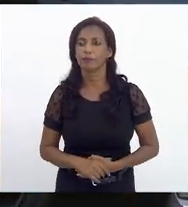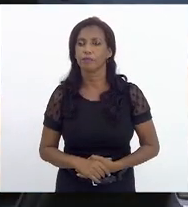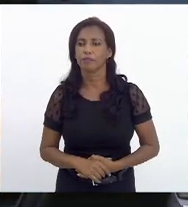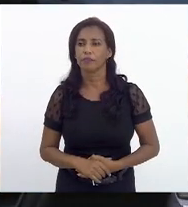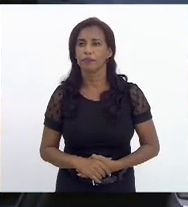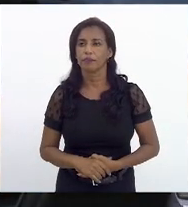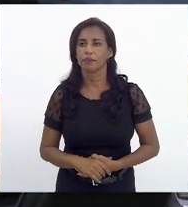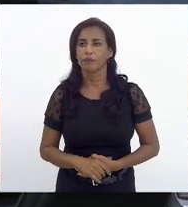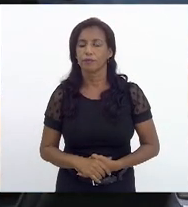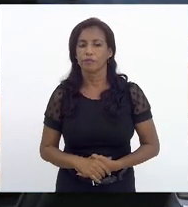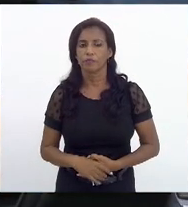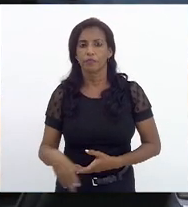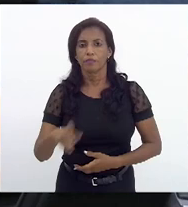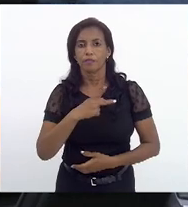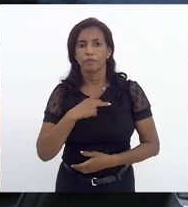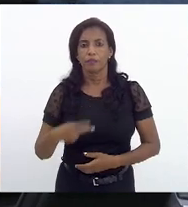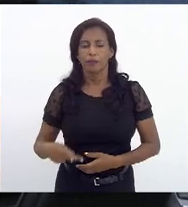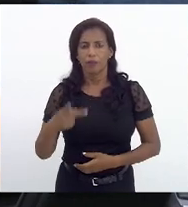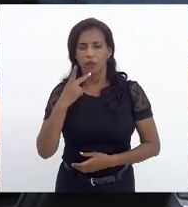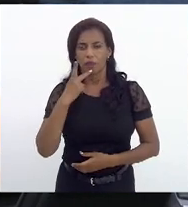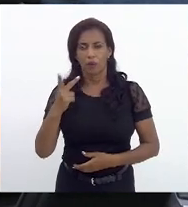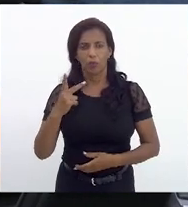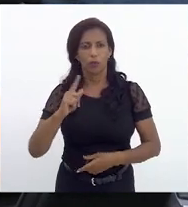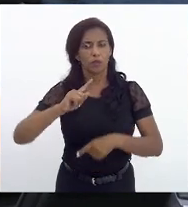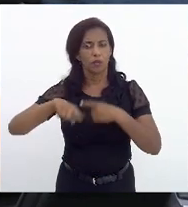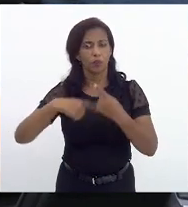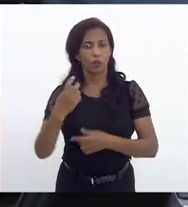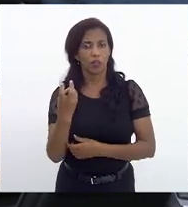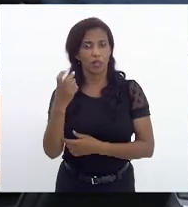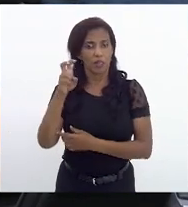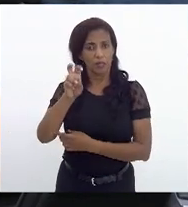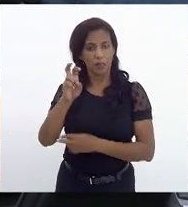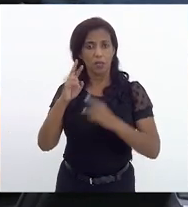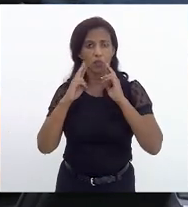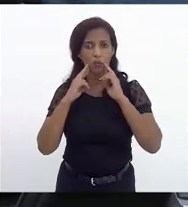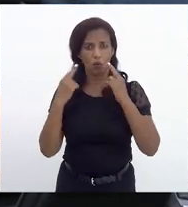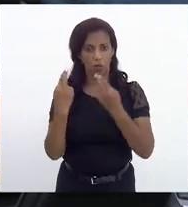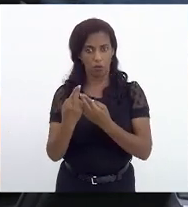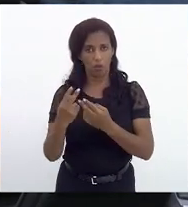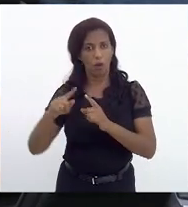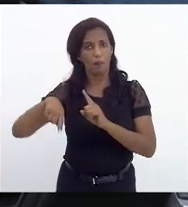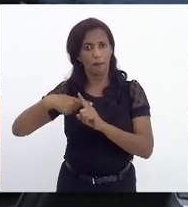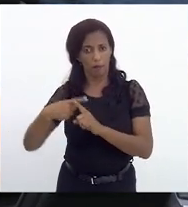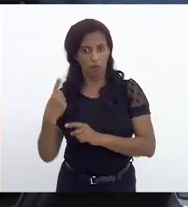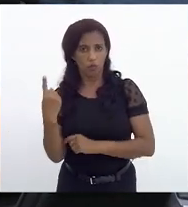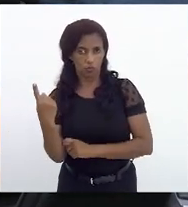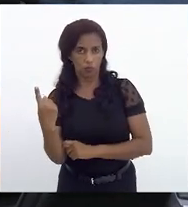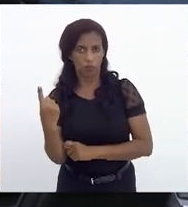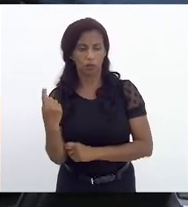ficou depois de fechar as 5 redações... Vamos fazer uma audiência pública. Fazer mais uma audiência conjunta.